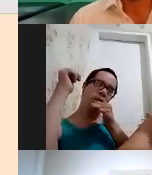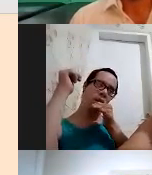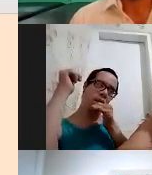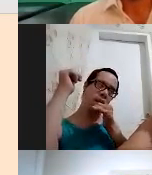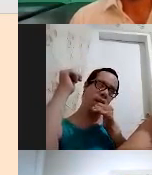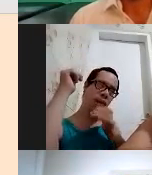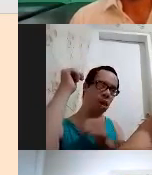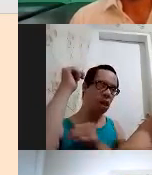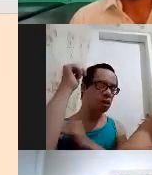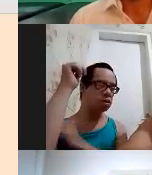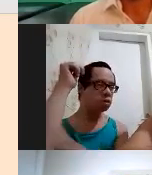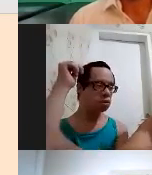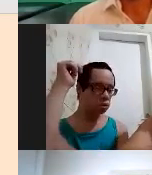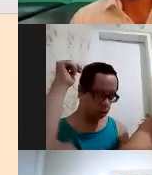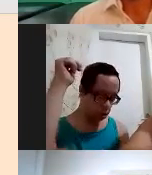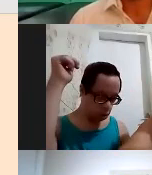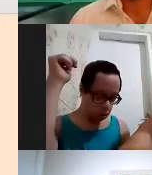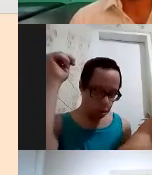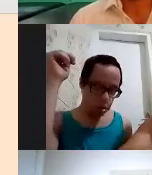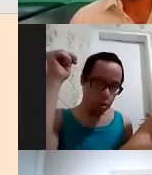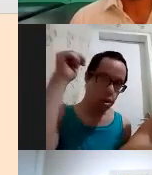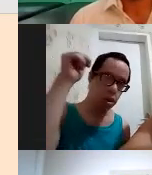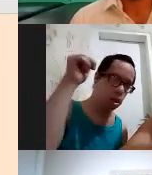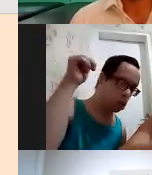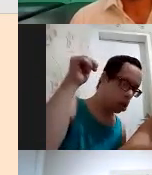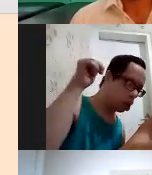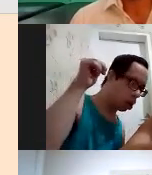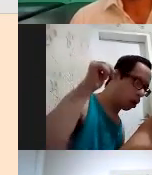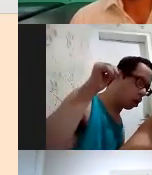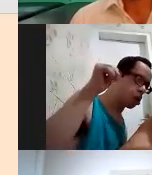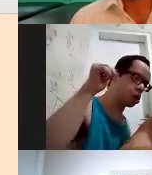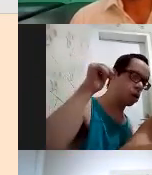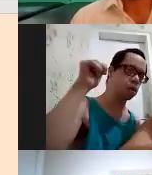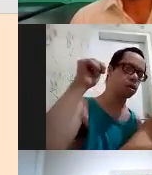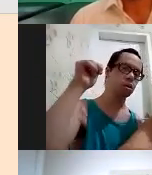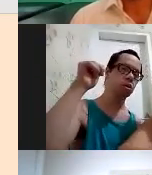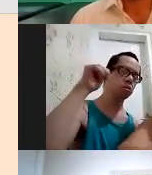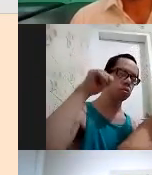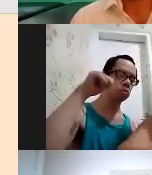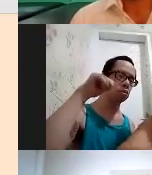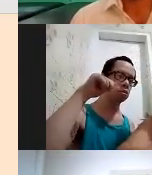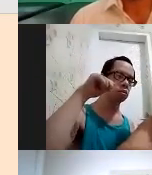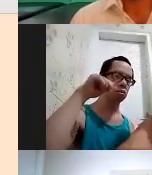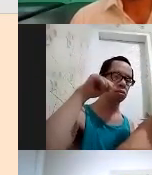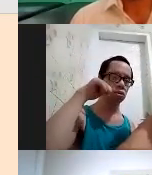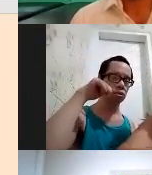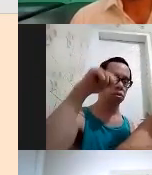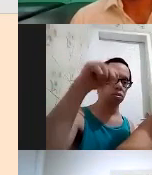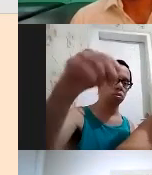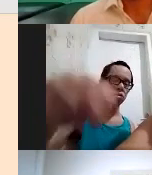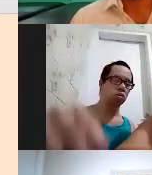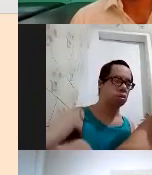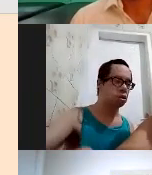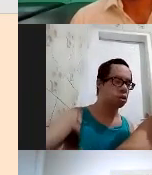me levaram imediatamente, me tiraram dali daquela sala, fizeram tudo que tinha que fazer, fui para o quarto. De repente, eu estou